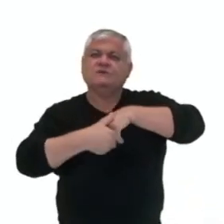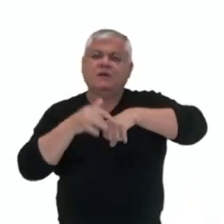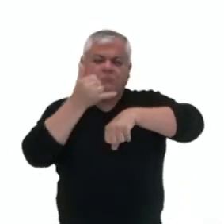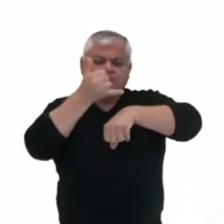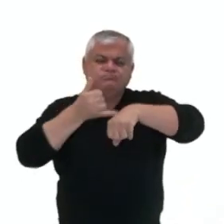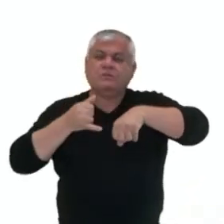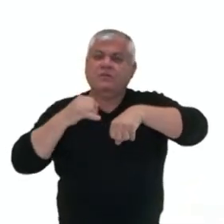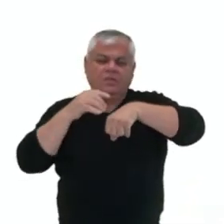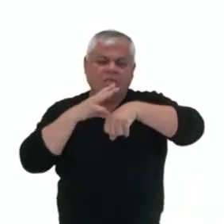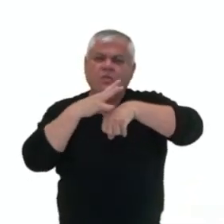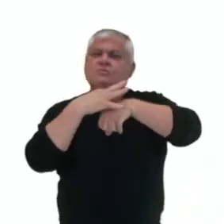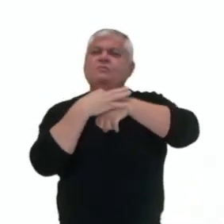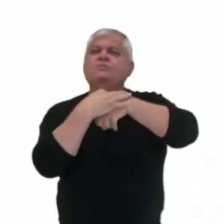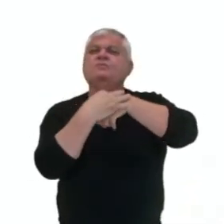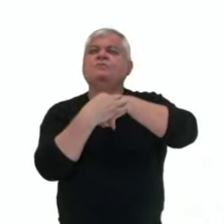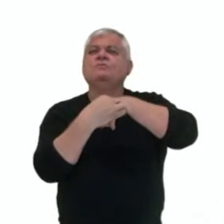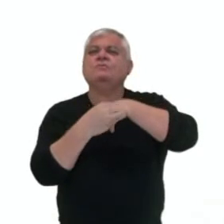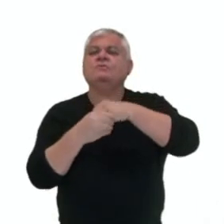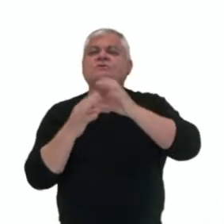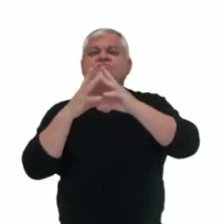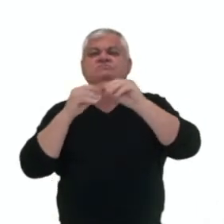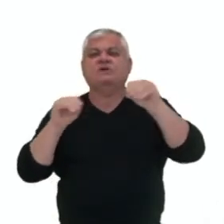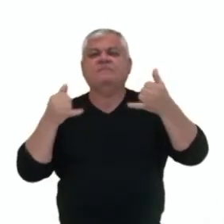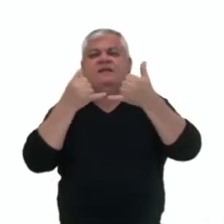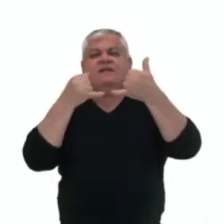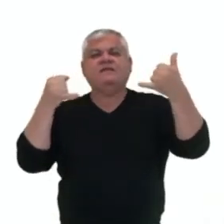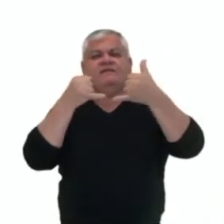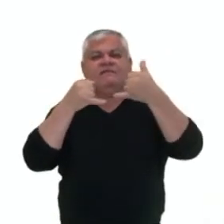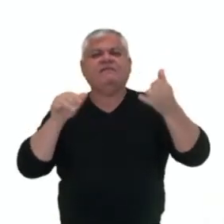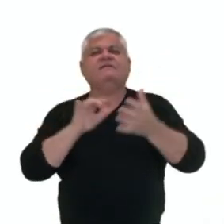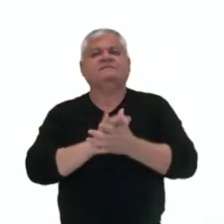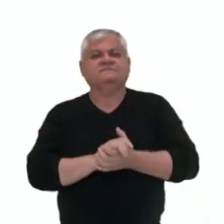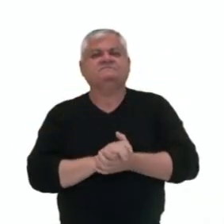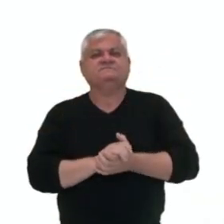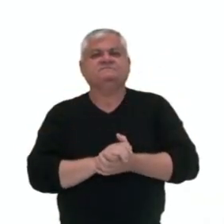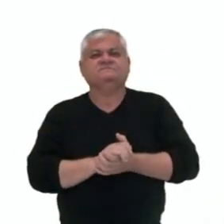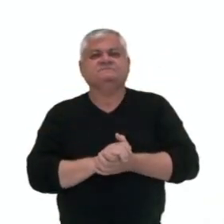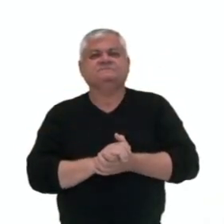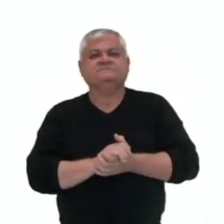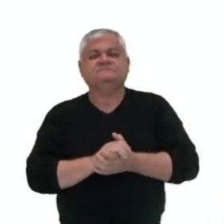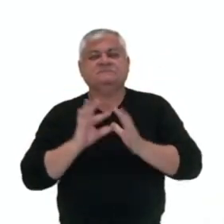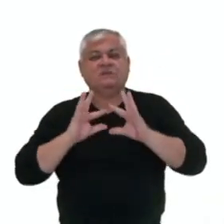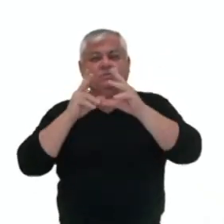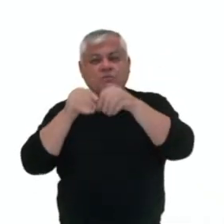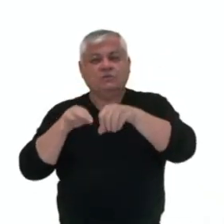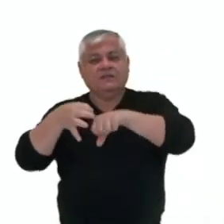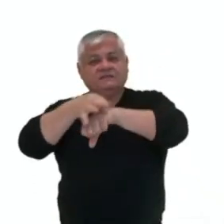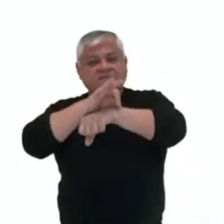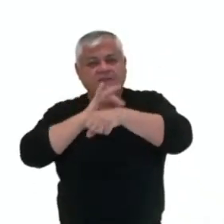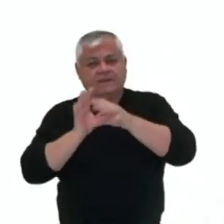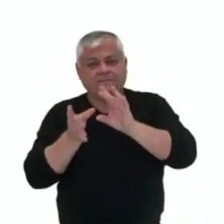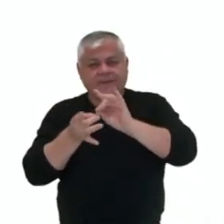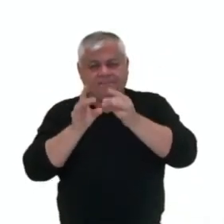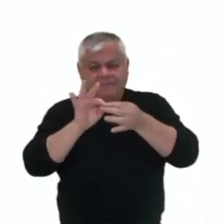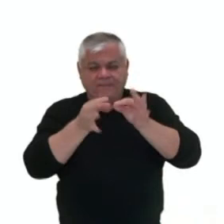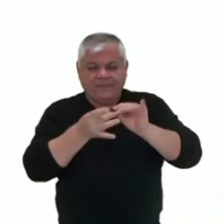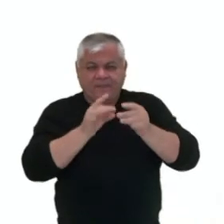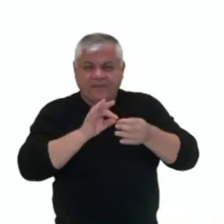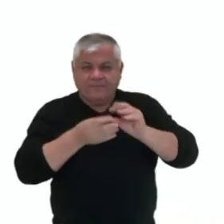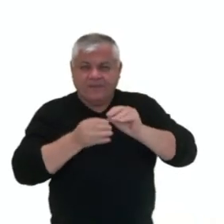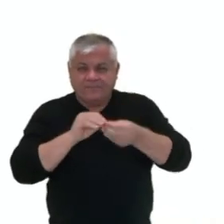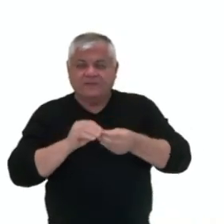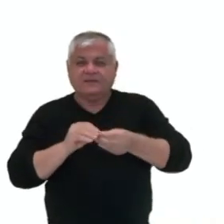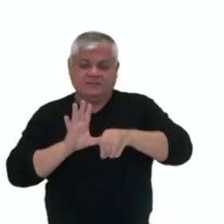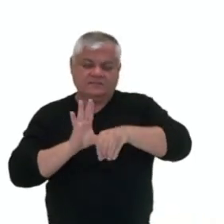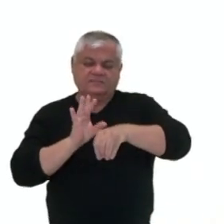fibrina, que é como uma fibra, uma linha bem pegajosa. E aí todas as células vão grudando ali, formando o coágulo,